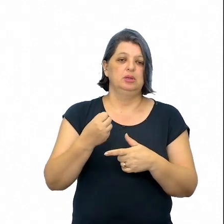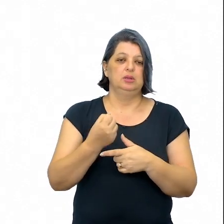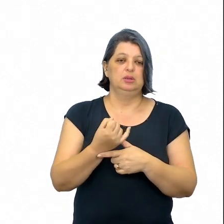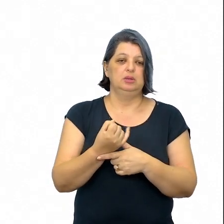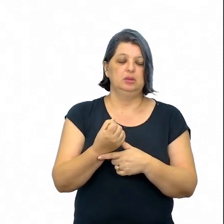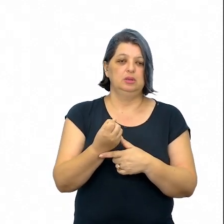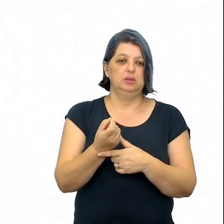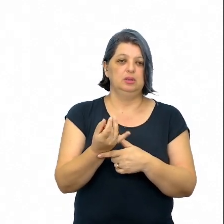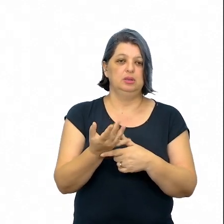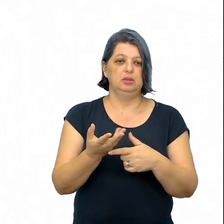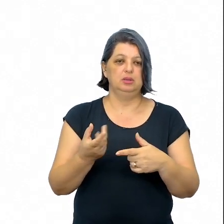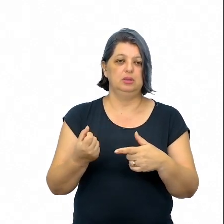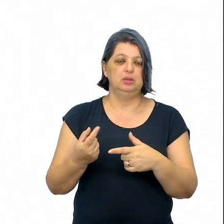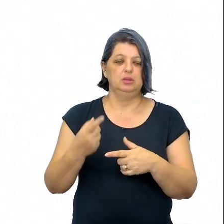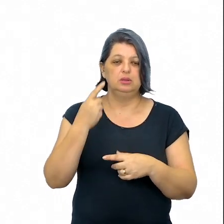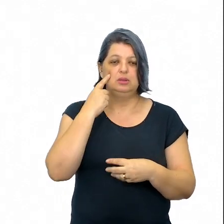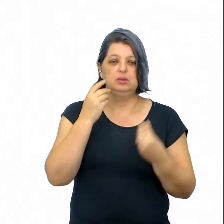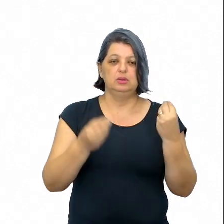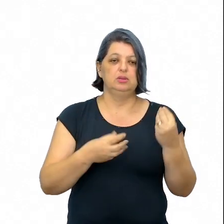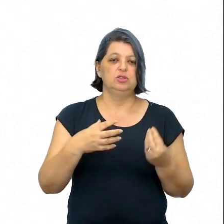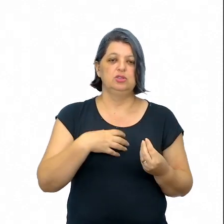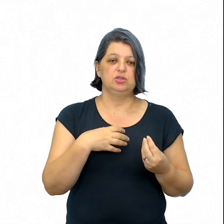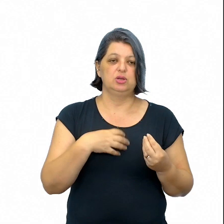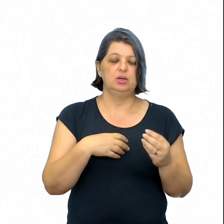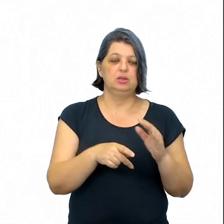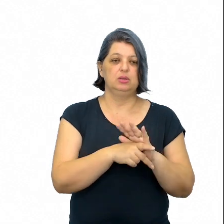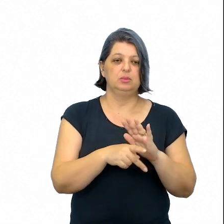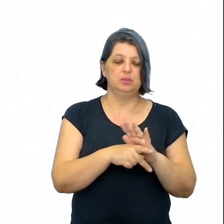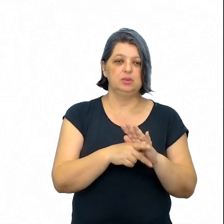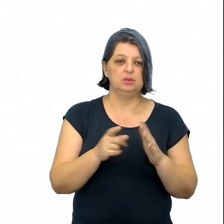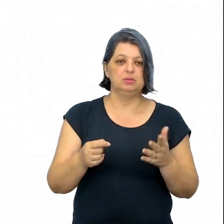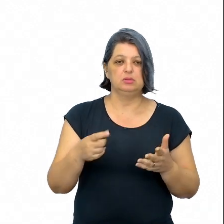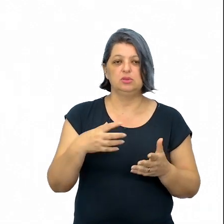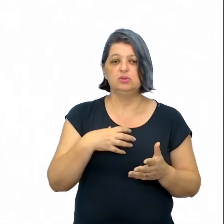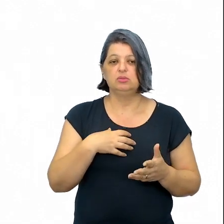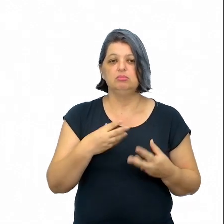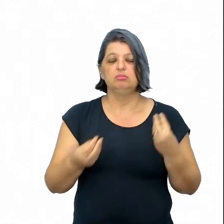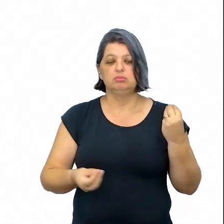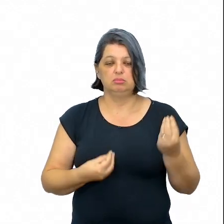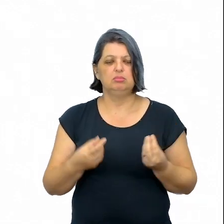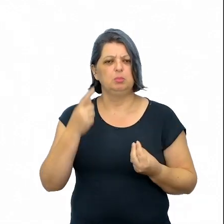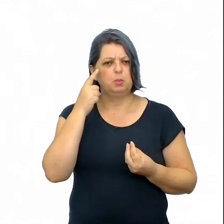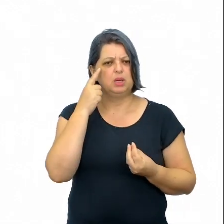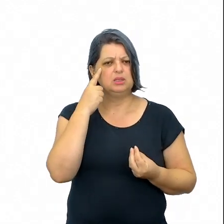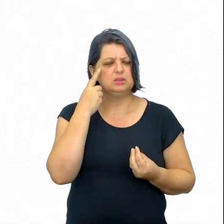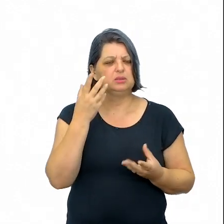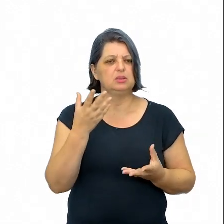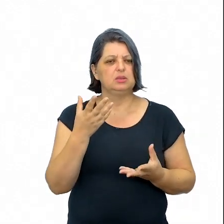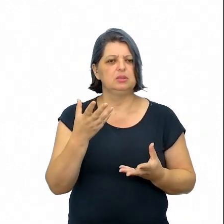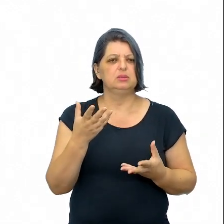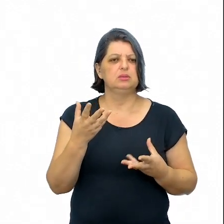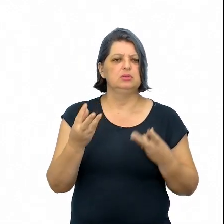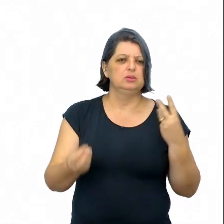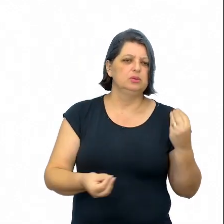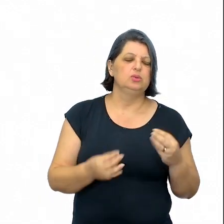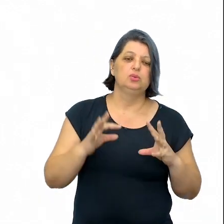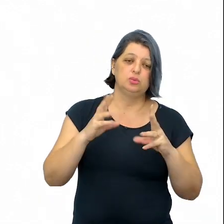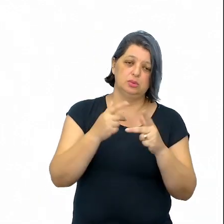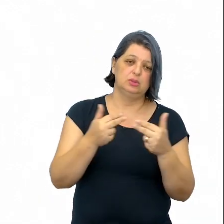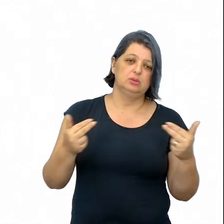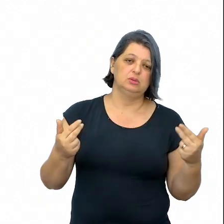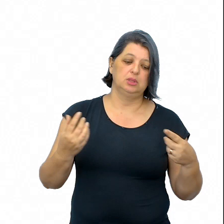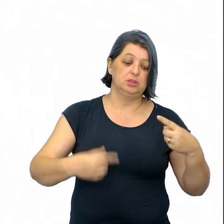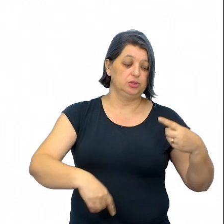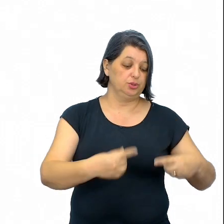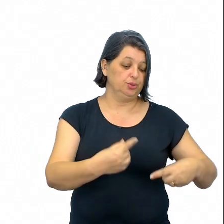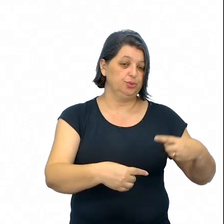entender, né? Qual que é a forma que ele tem? Então, sempre quando a gente tem isso daí, a gente vai começar a pensar a respeito disso. Tudo isso foi discutido o